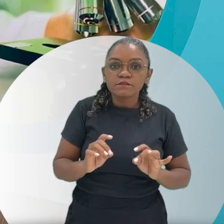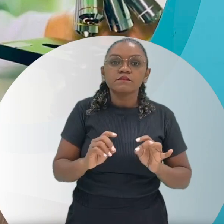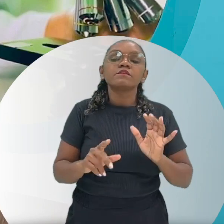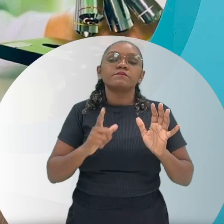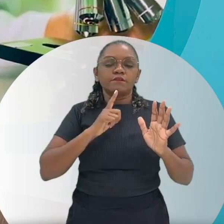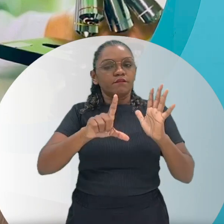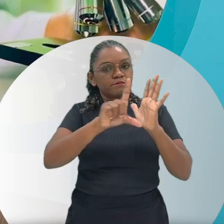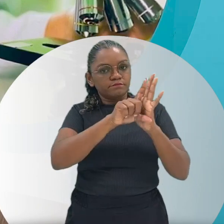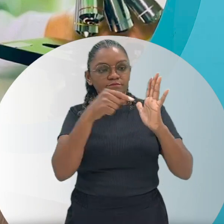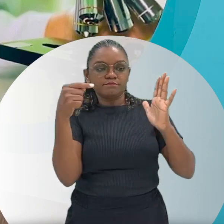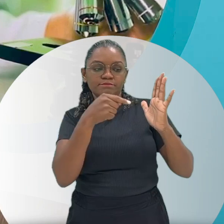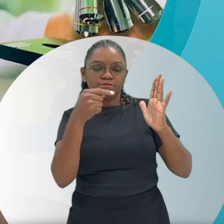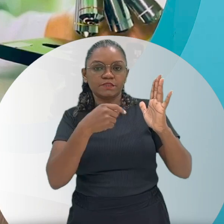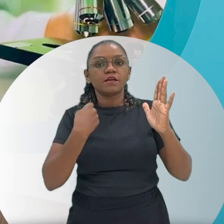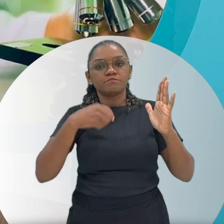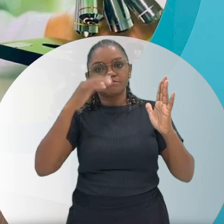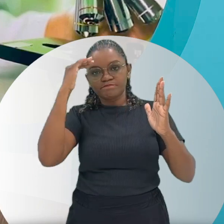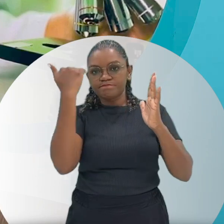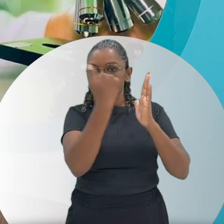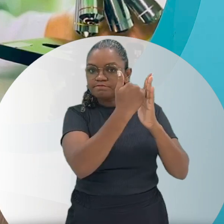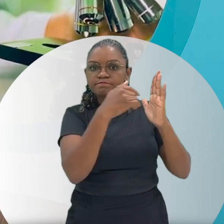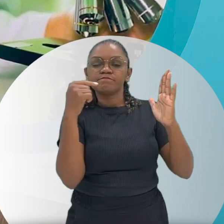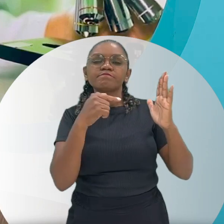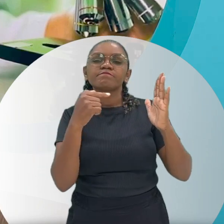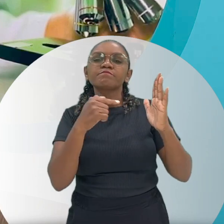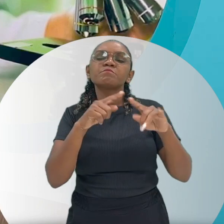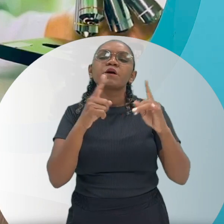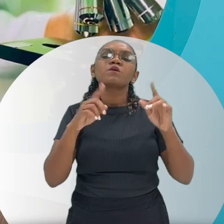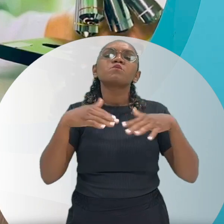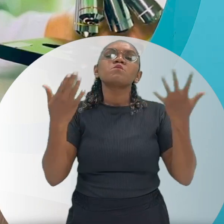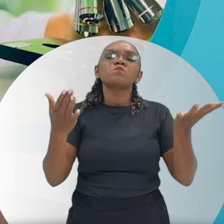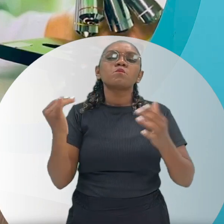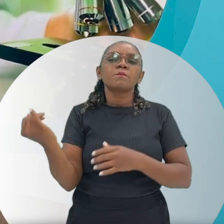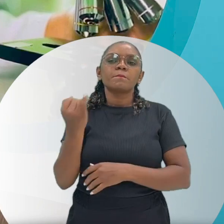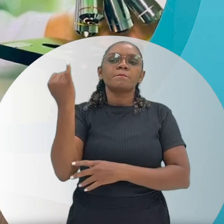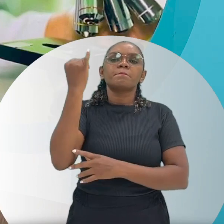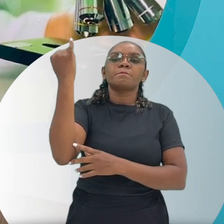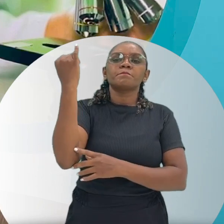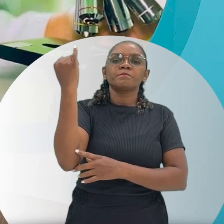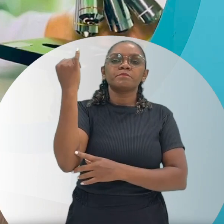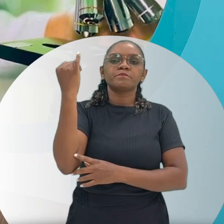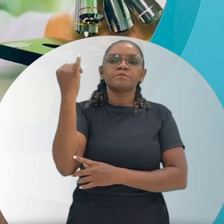então a gente tem que cumprir, mas assim, a importância que a gente tem